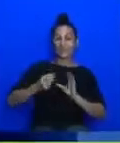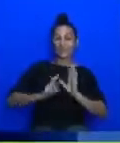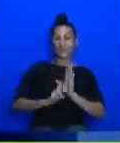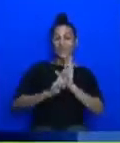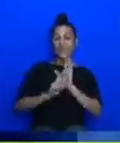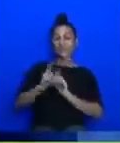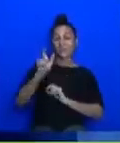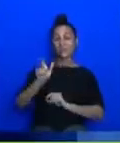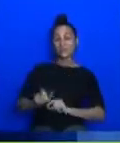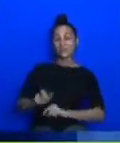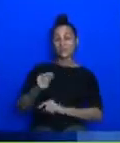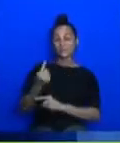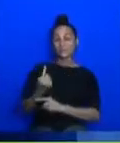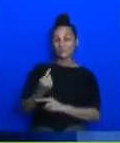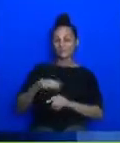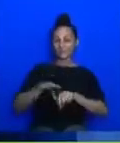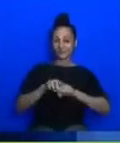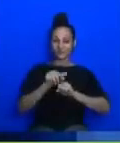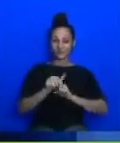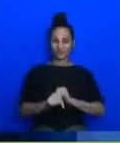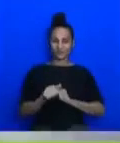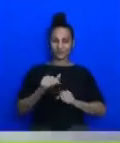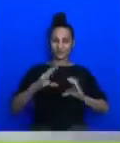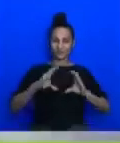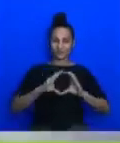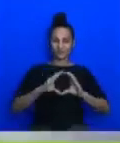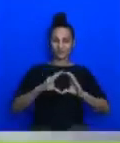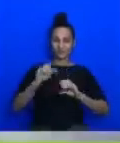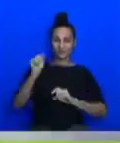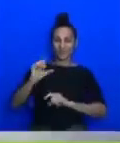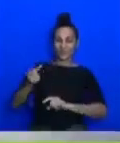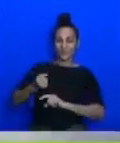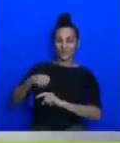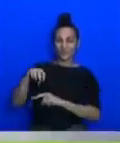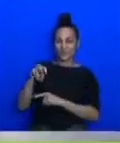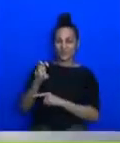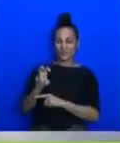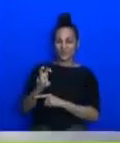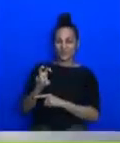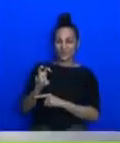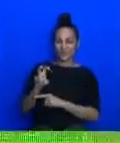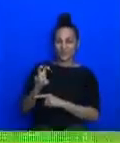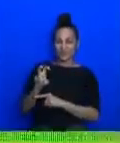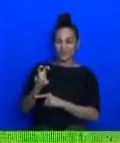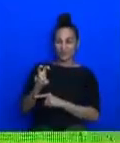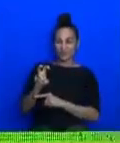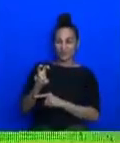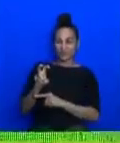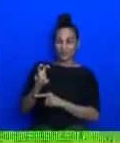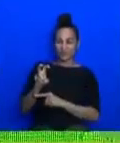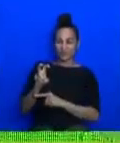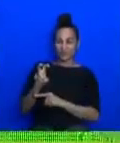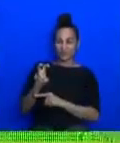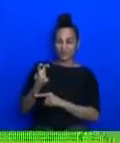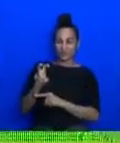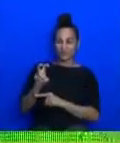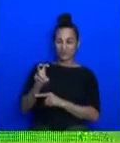número correspondente à coluna número 1 do Super 7. Bola azul, número 5.